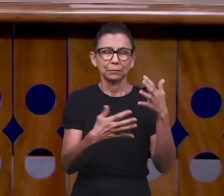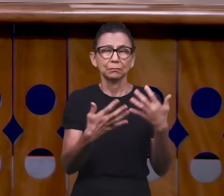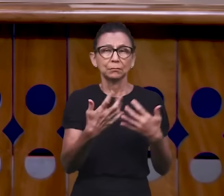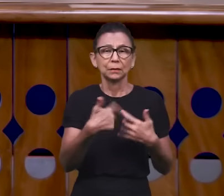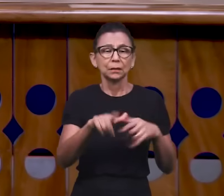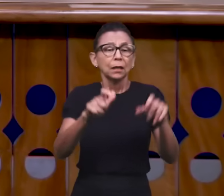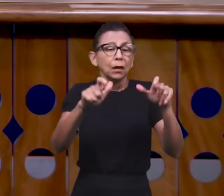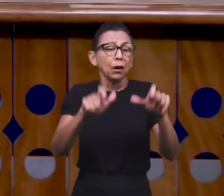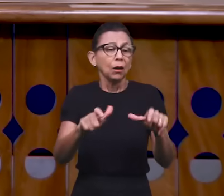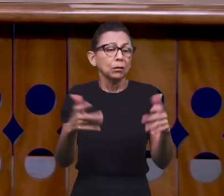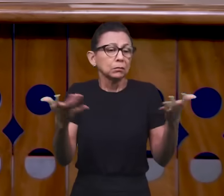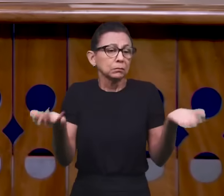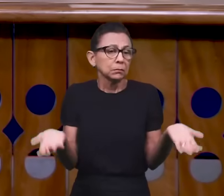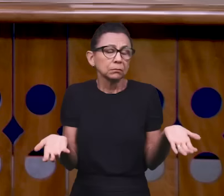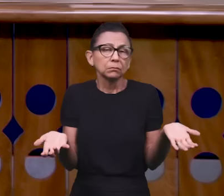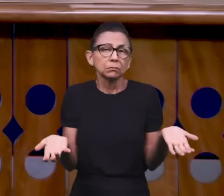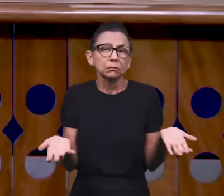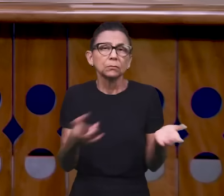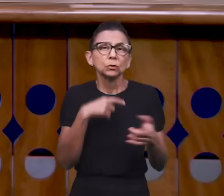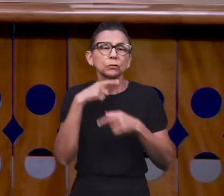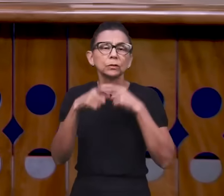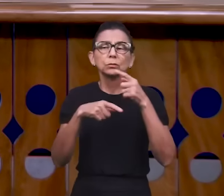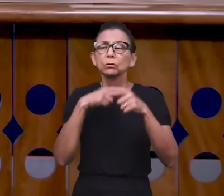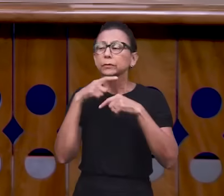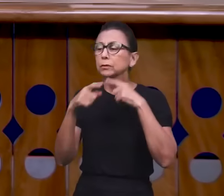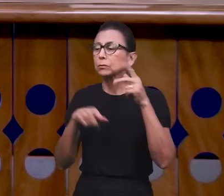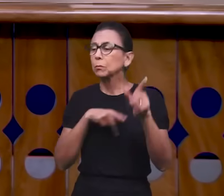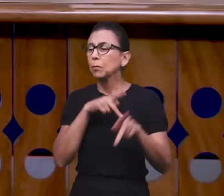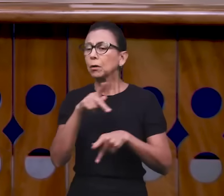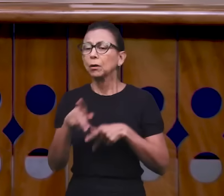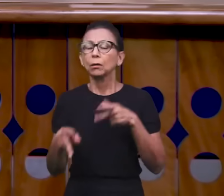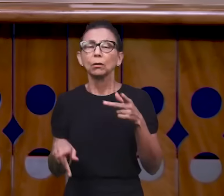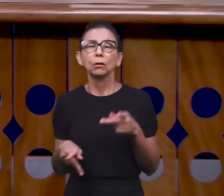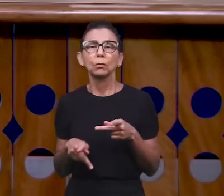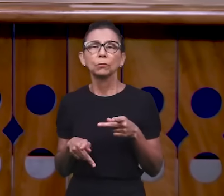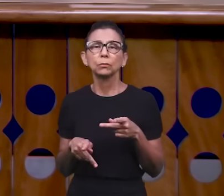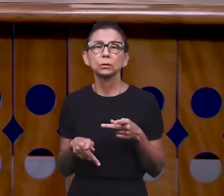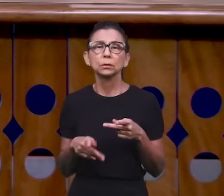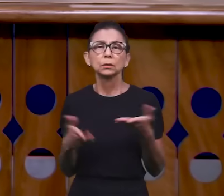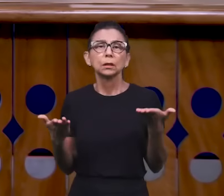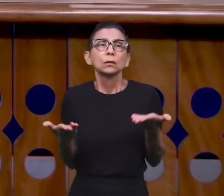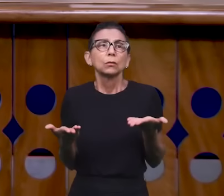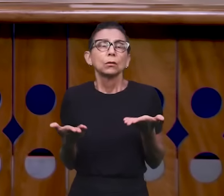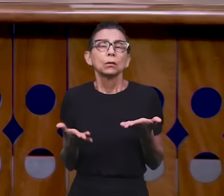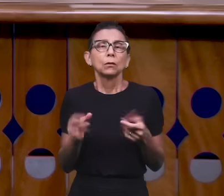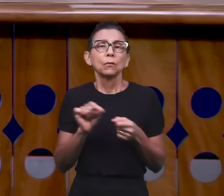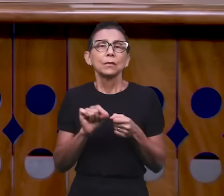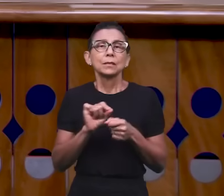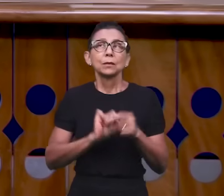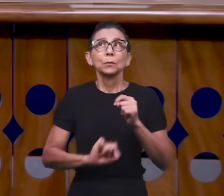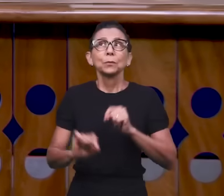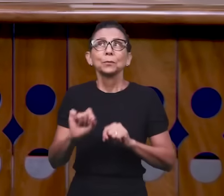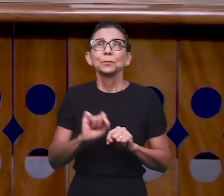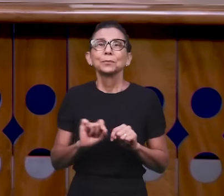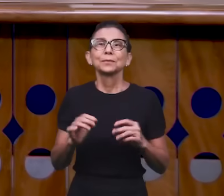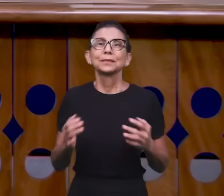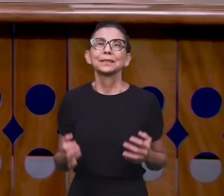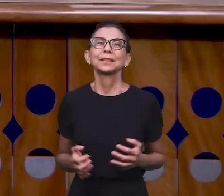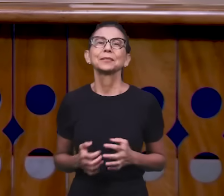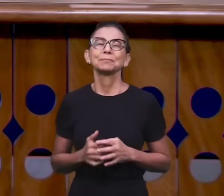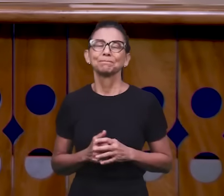para onde ir. Há muitos indecisos nesta hora que não sabem para onde vão. Nesta